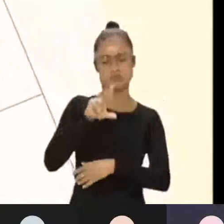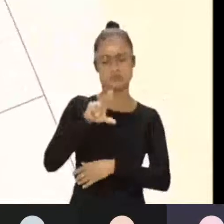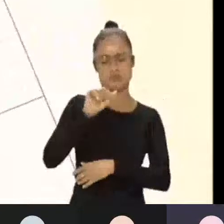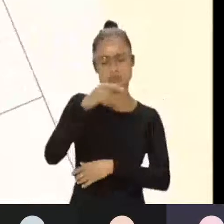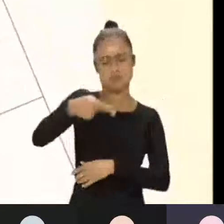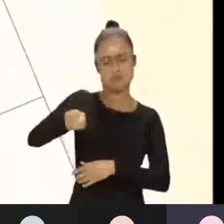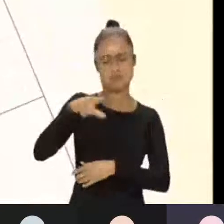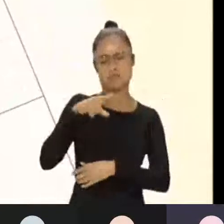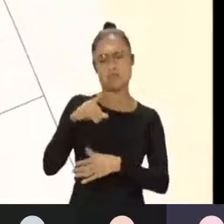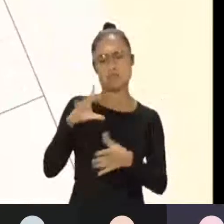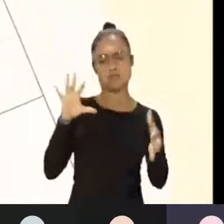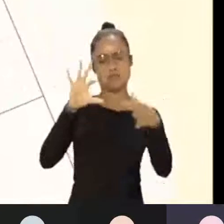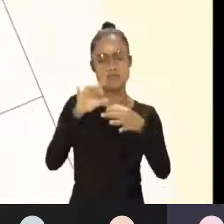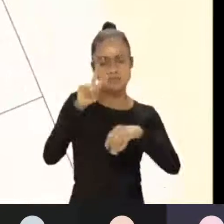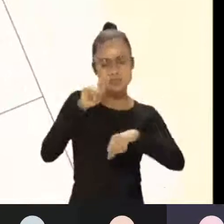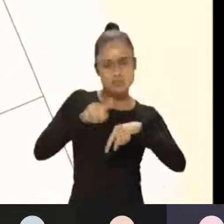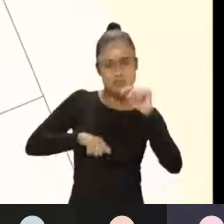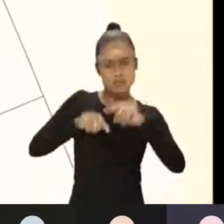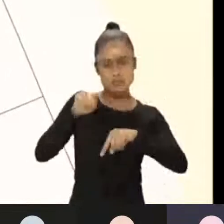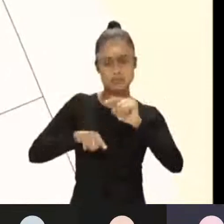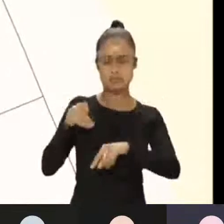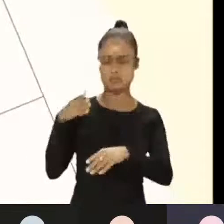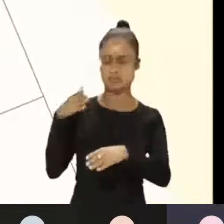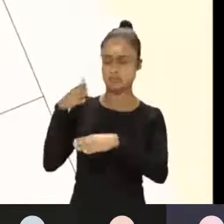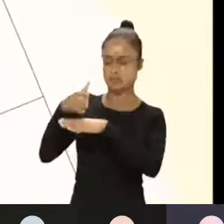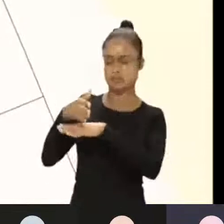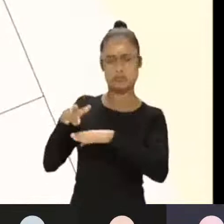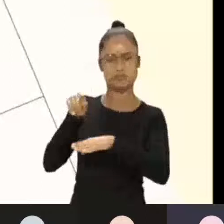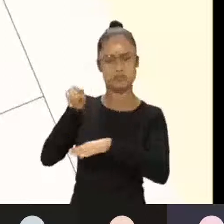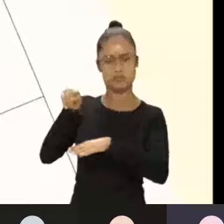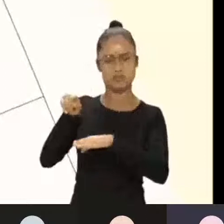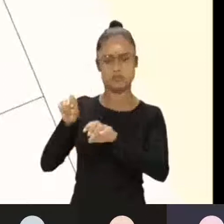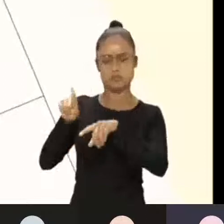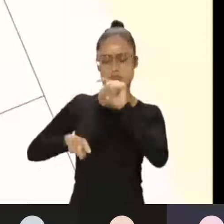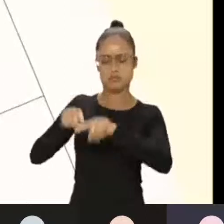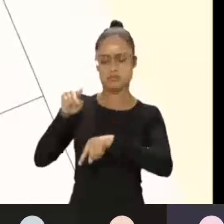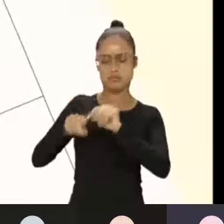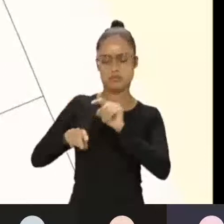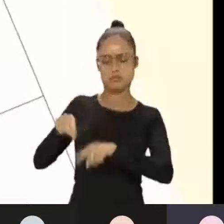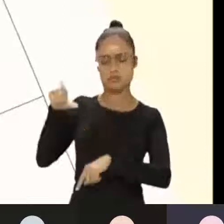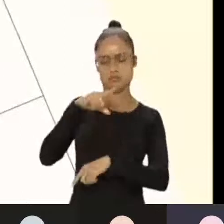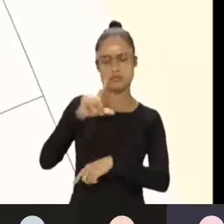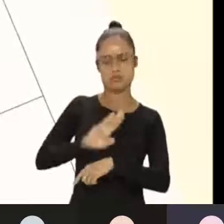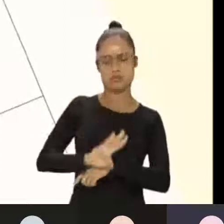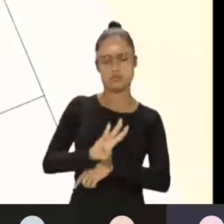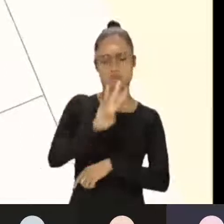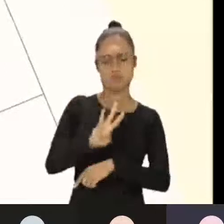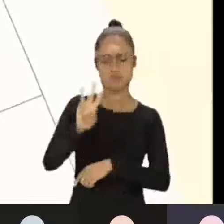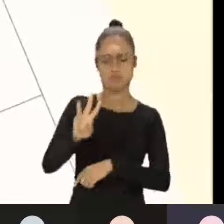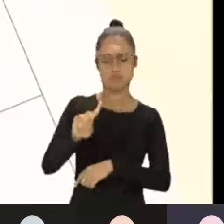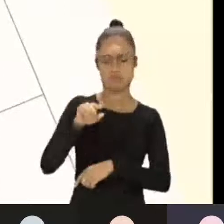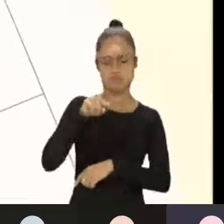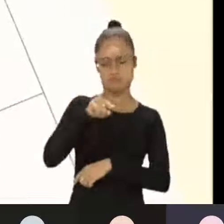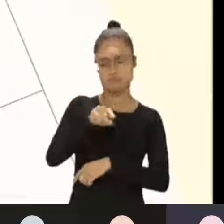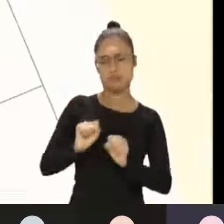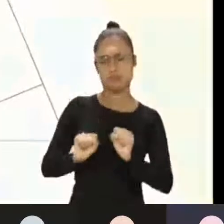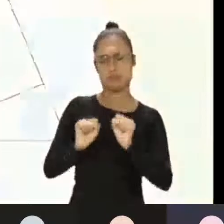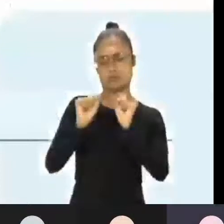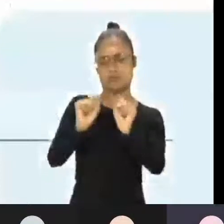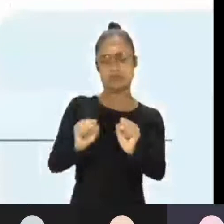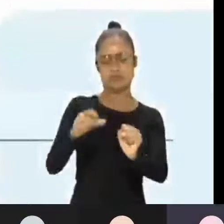E para você ter acesso a esse material, então nós temos aqui o site, o link, na qual